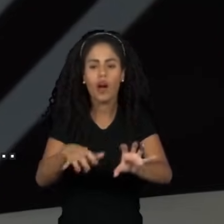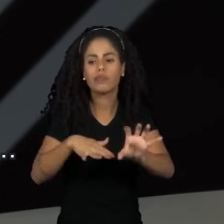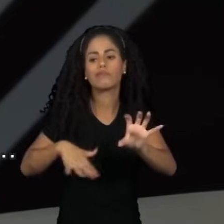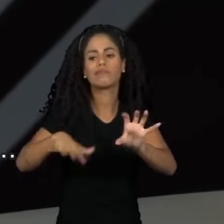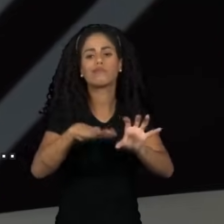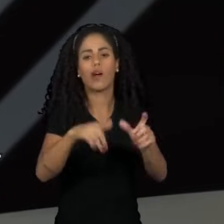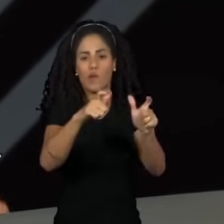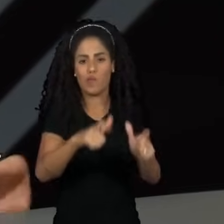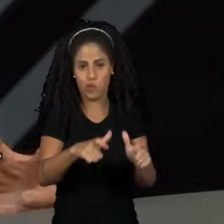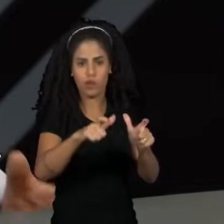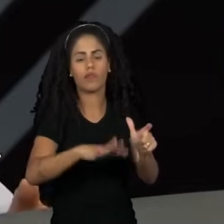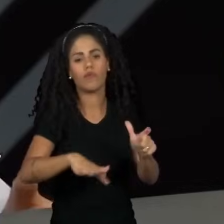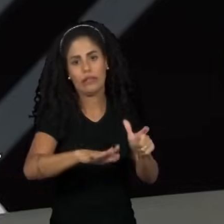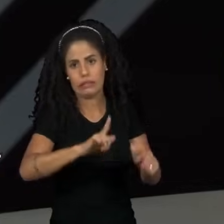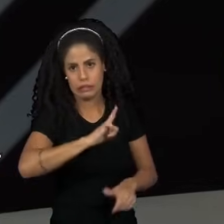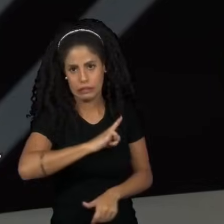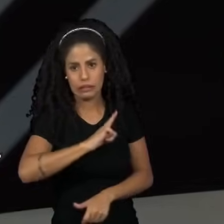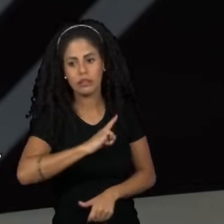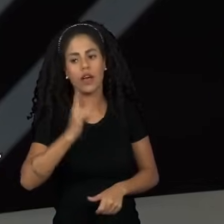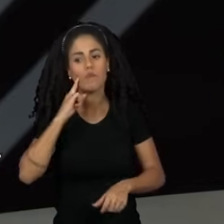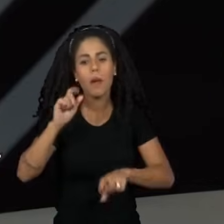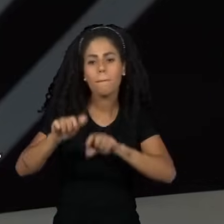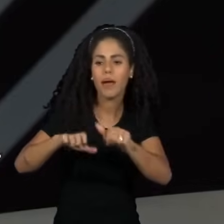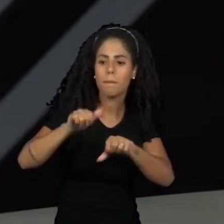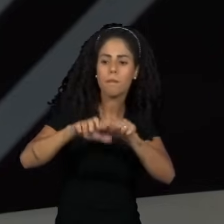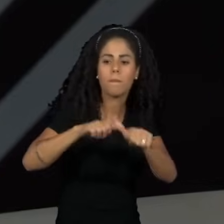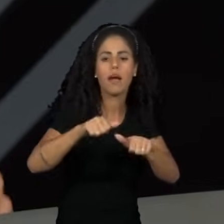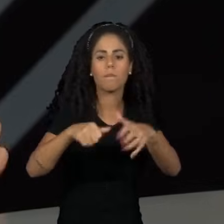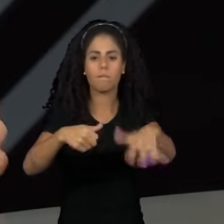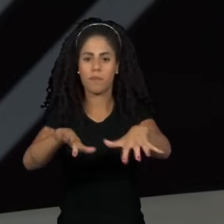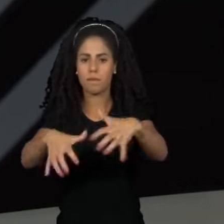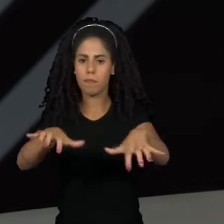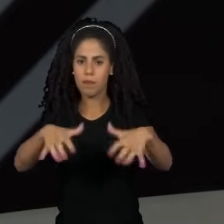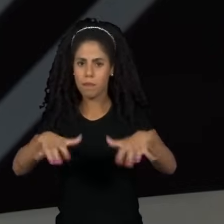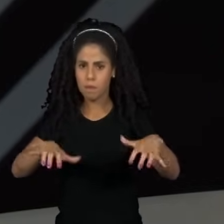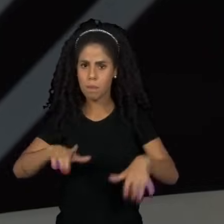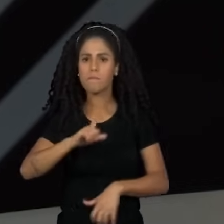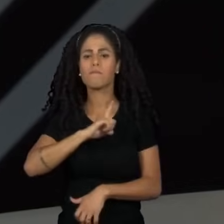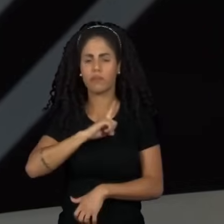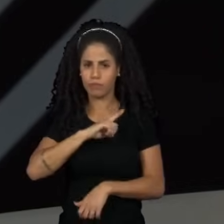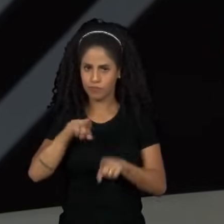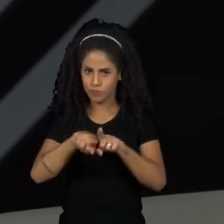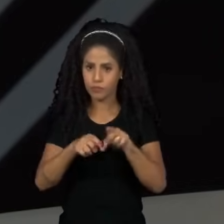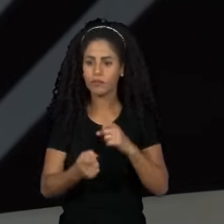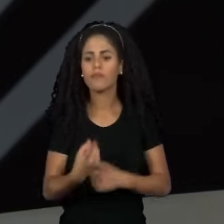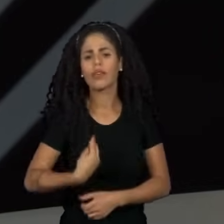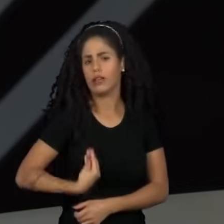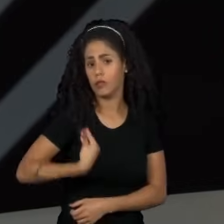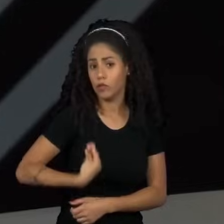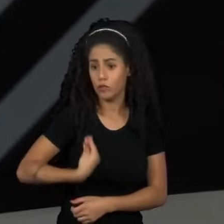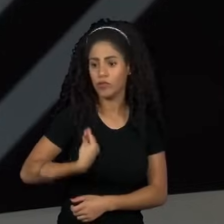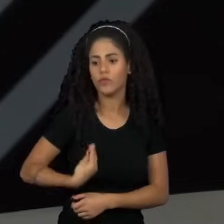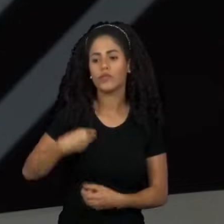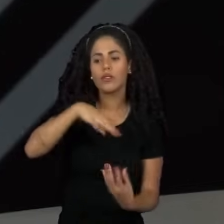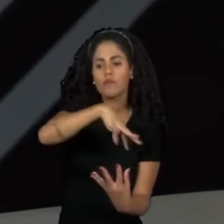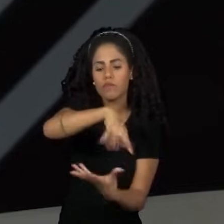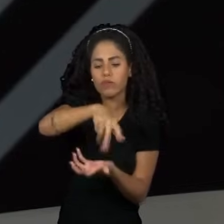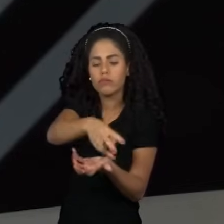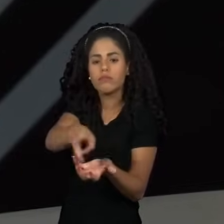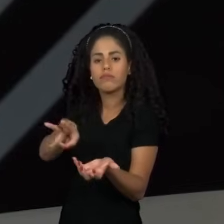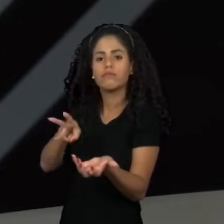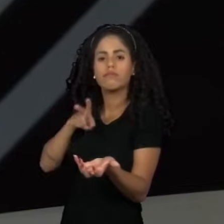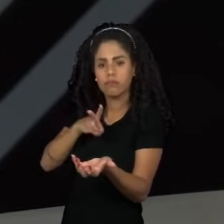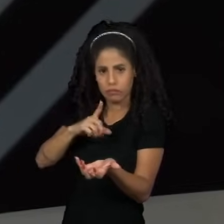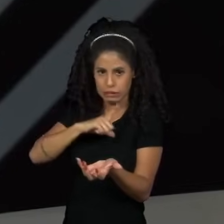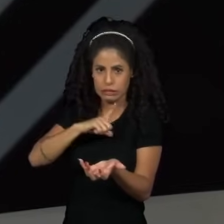esfriando o ambiente e se transformar em formas complexas. Um desses exemplos é a vida